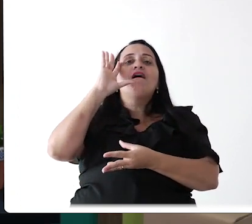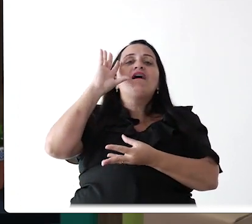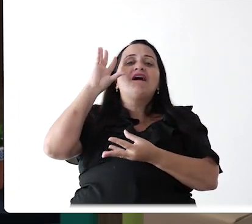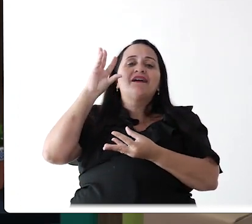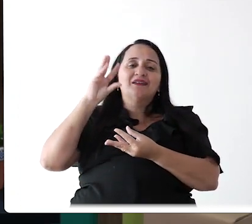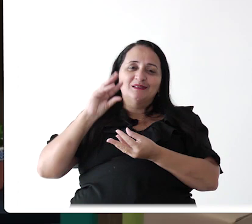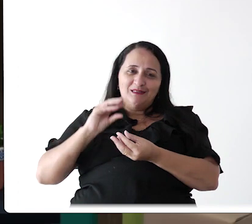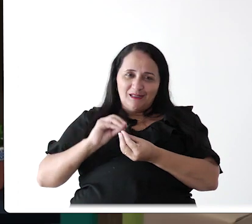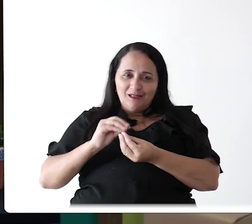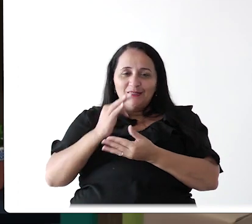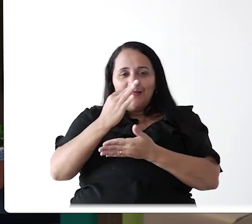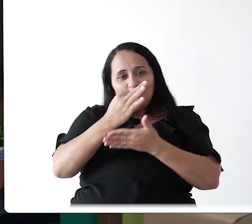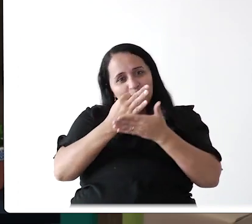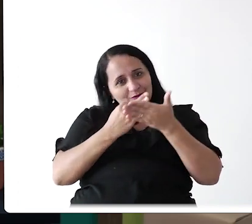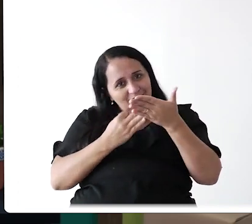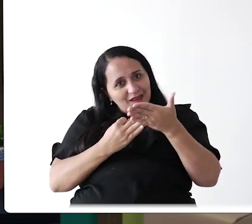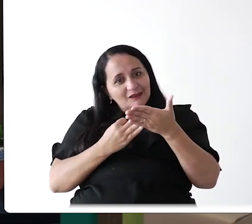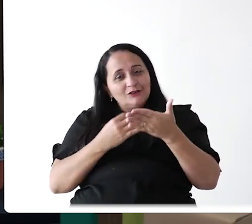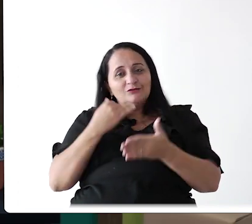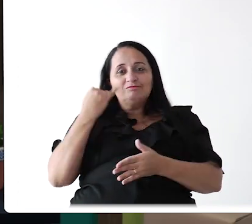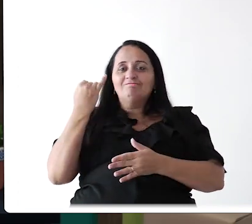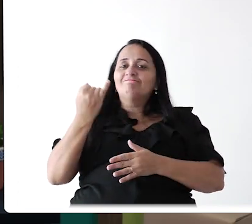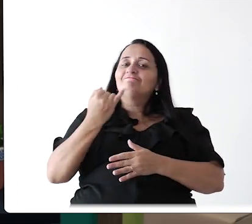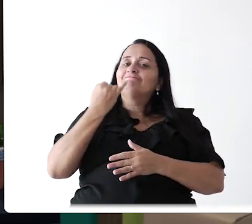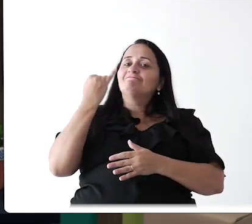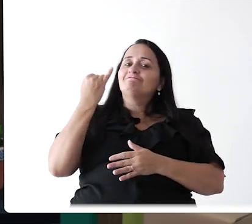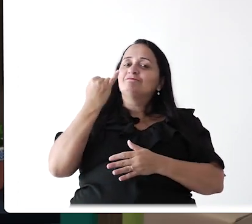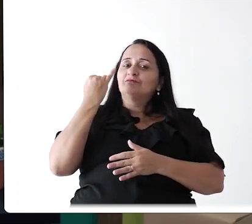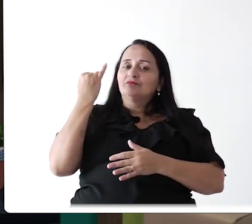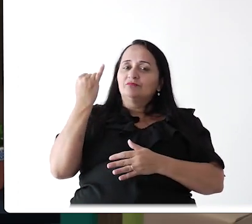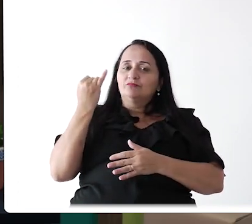no nosso texto. Então eles podem ser